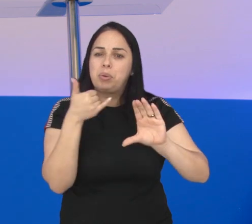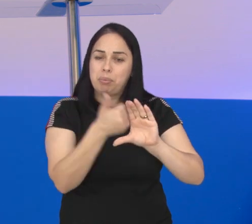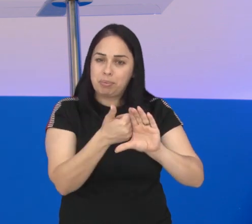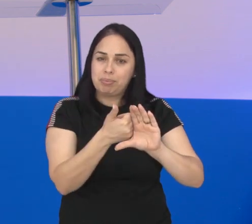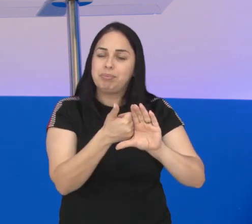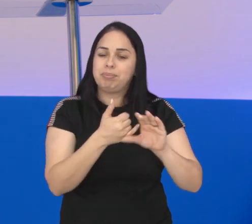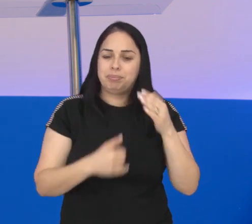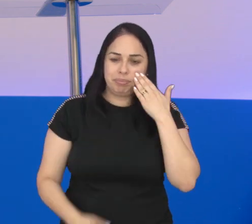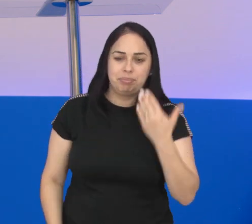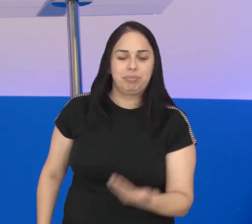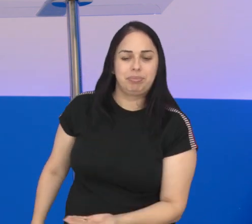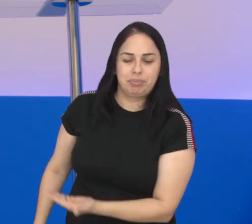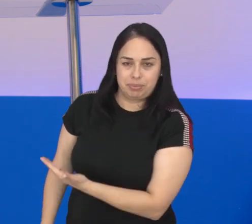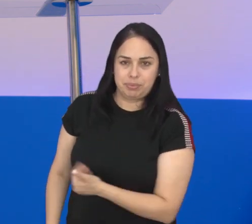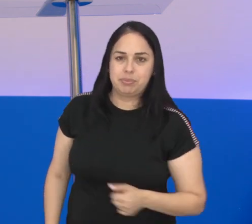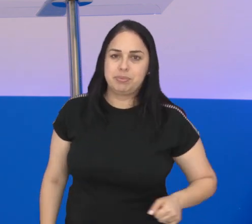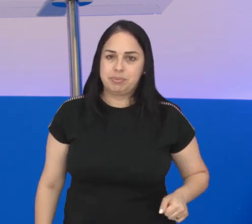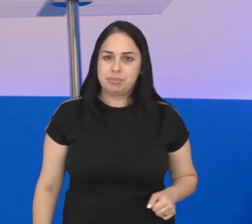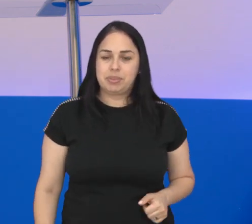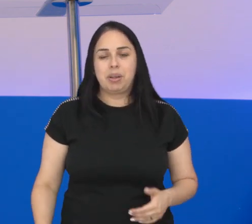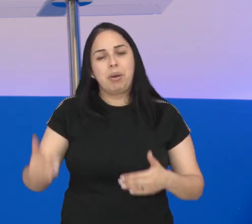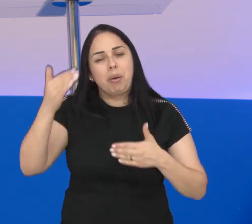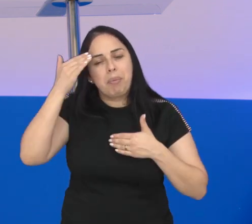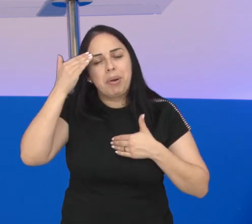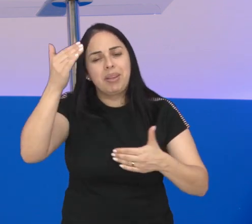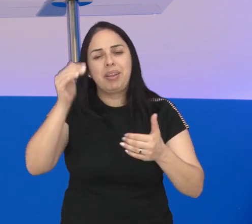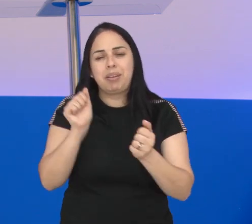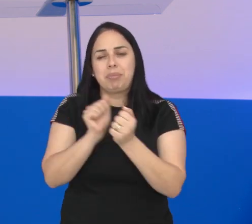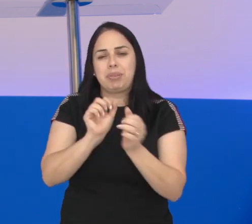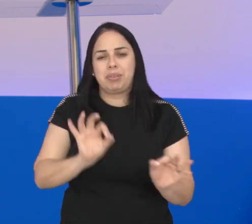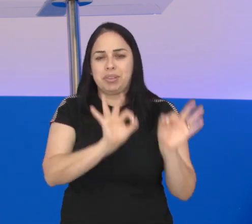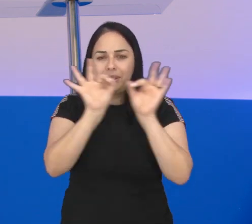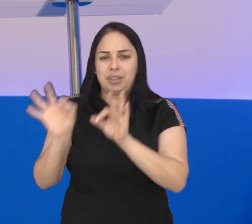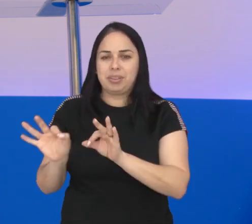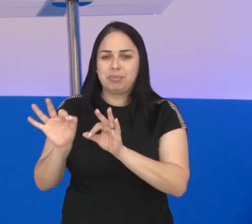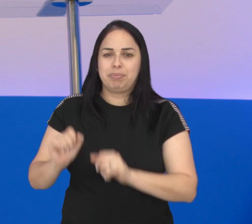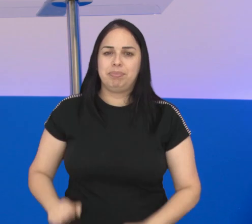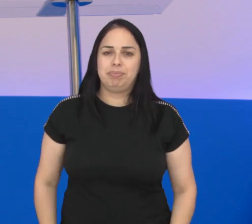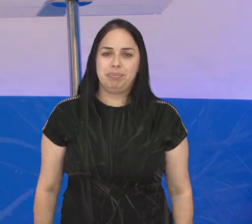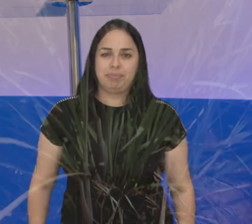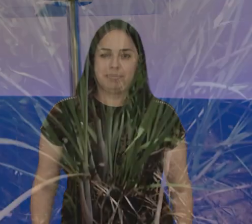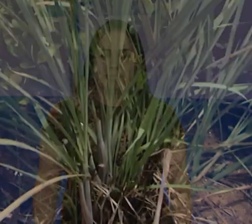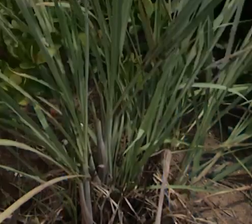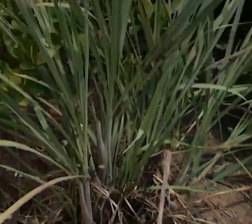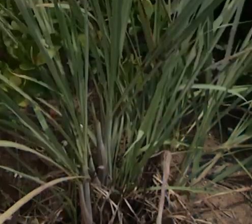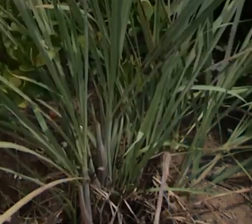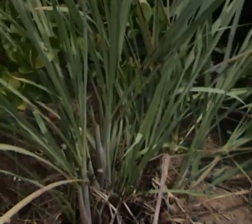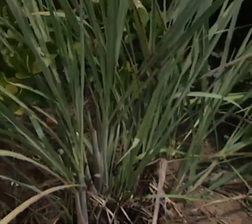canal do YouTube TV Câmara SJC. Obrigada pela companhia e até amanhã.